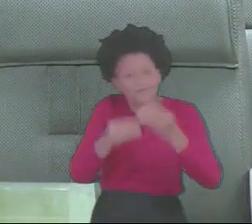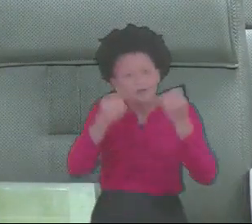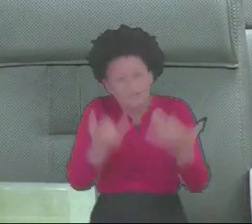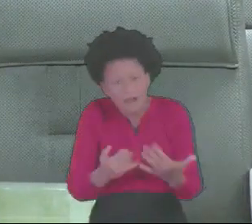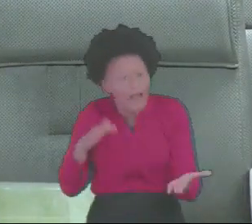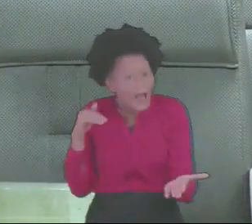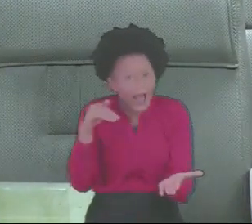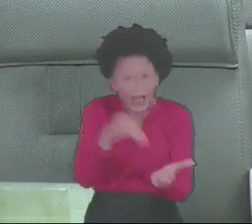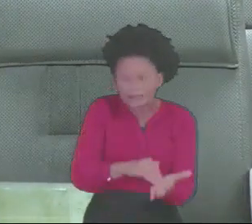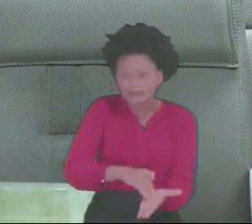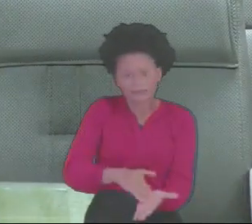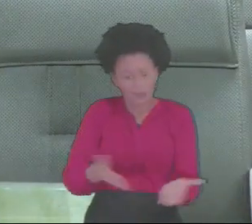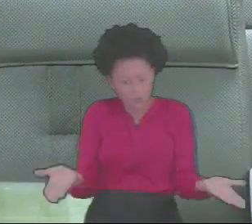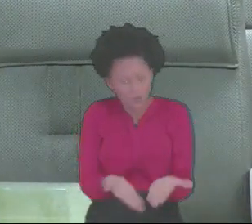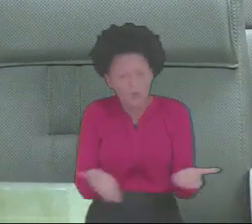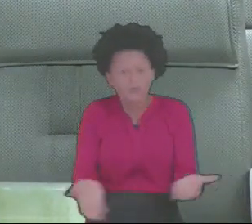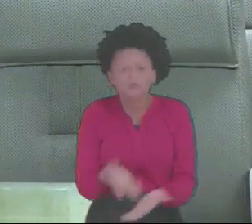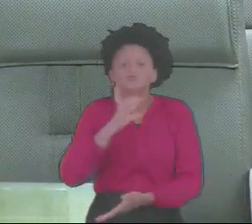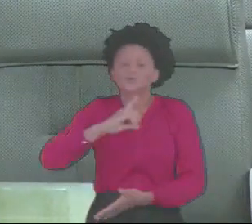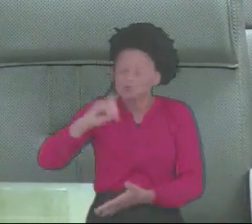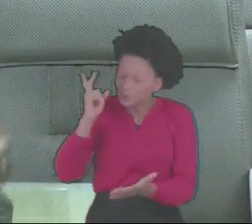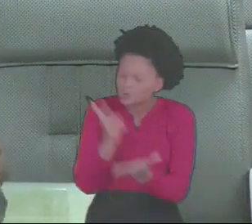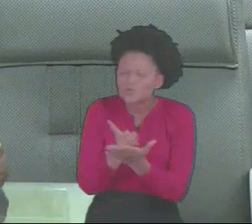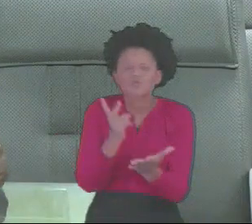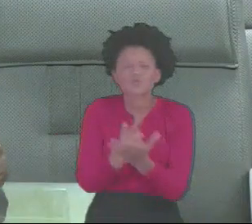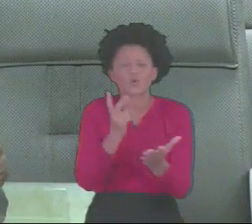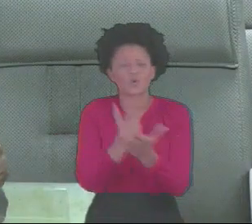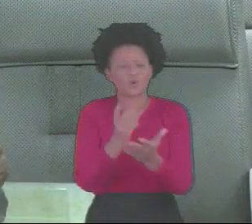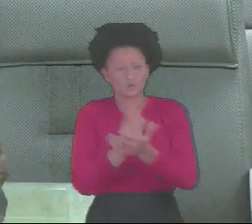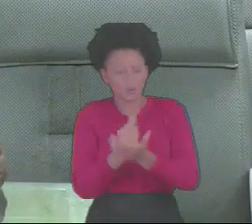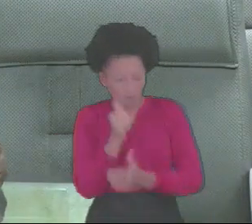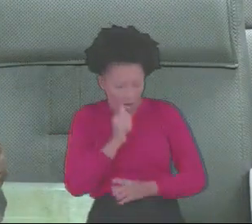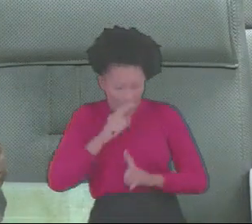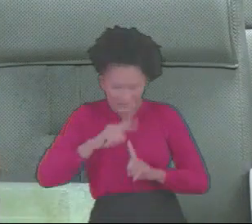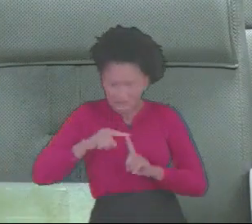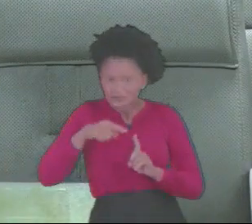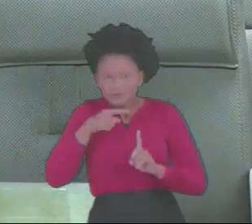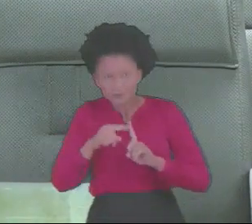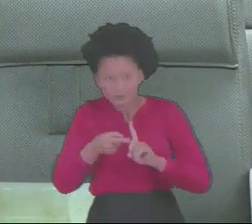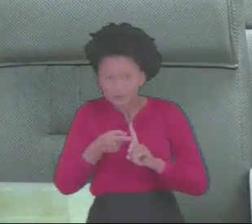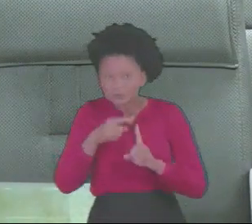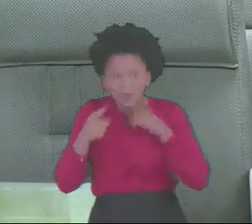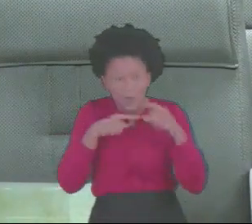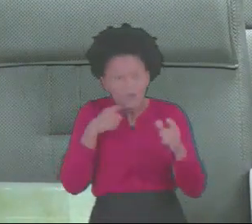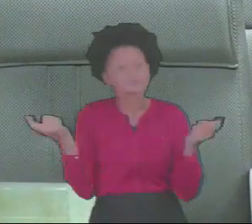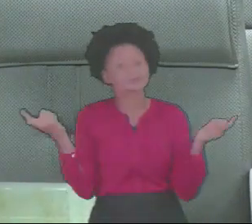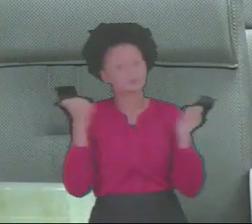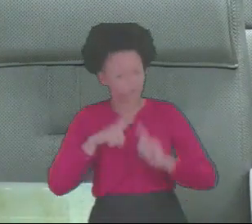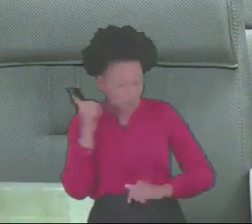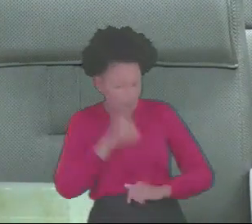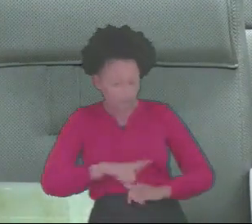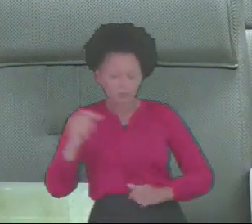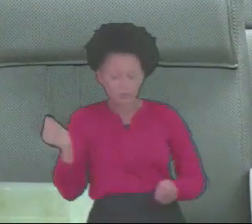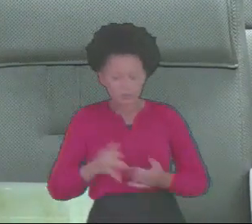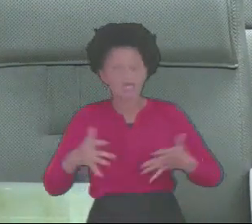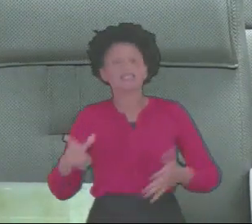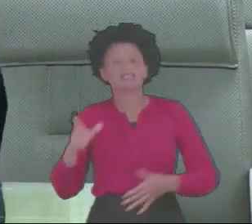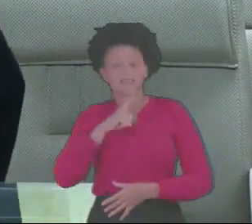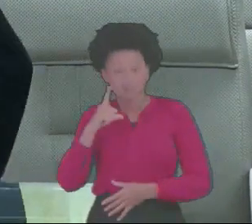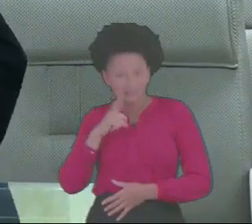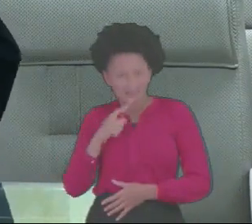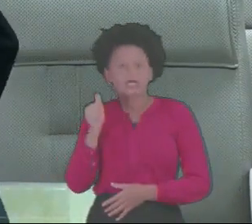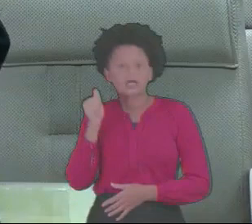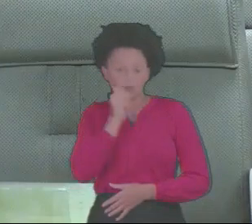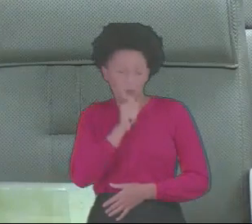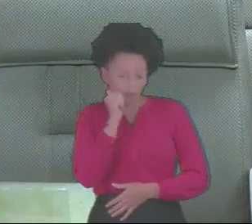hoje Deus continua abrindo Madrid de mulher estéril eu lembro muito bem tenho uma engenheira da Petrobras que